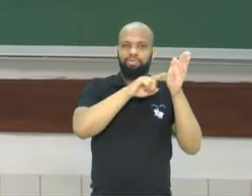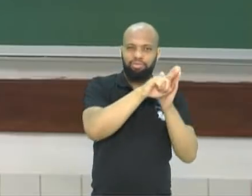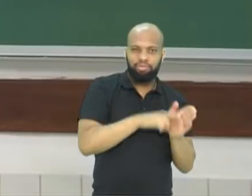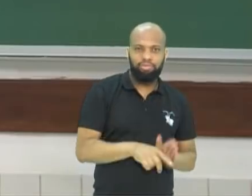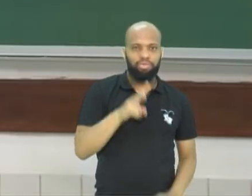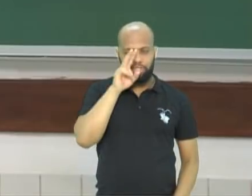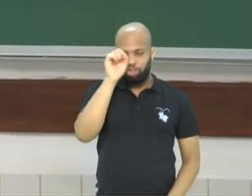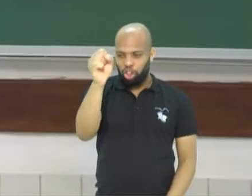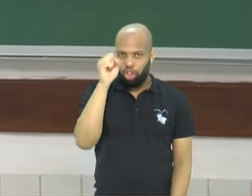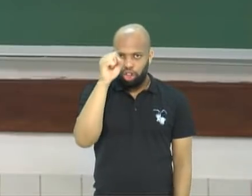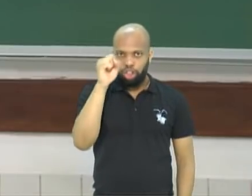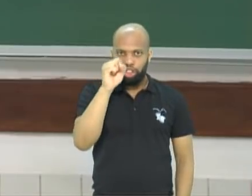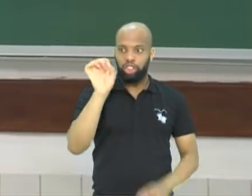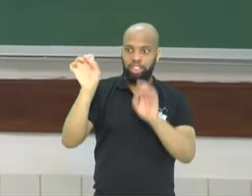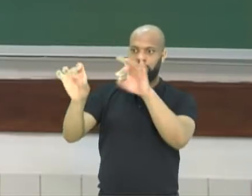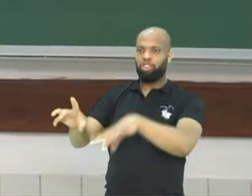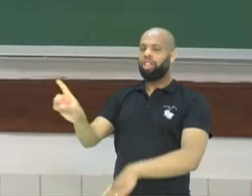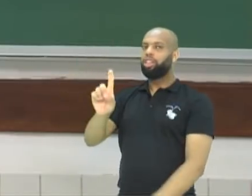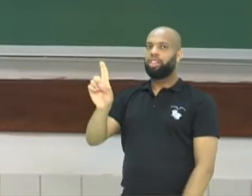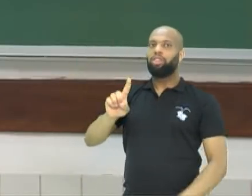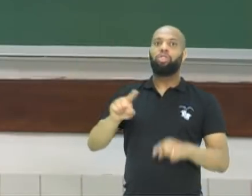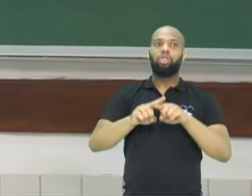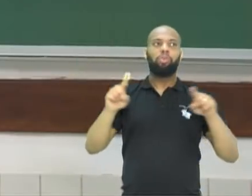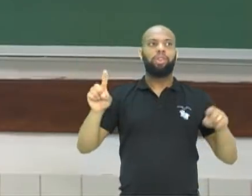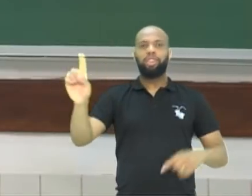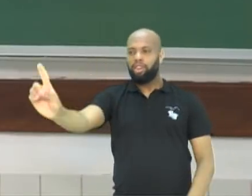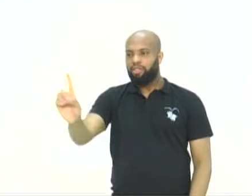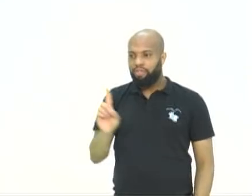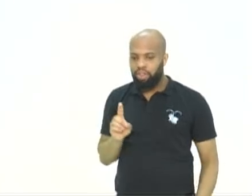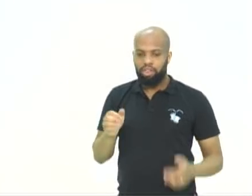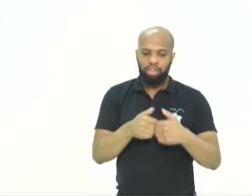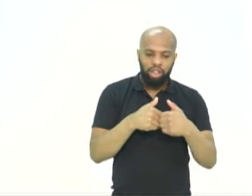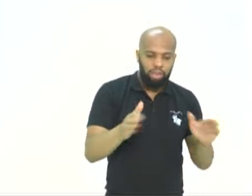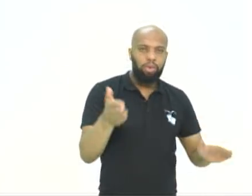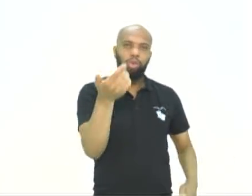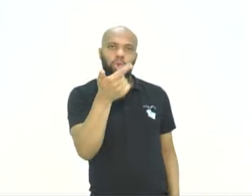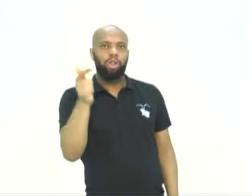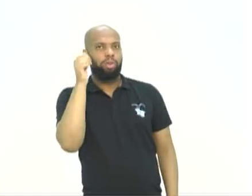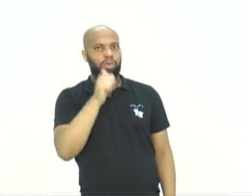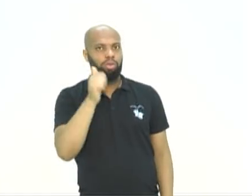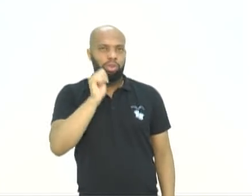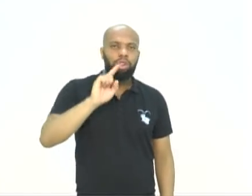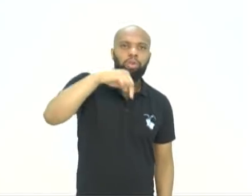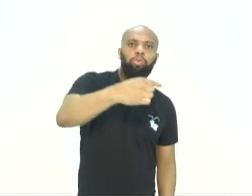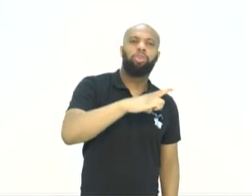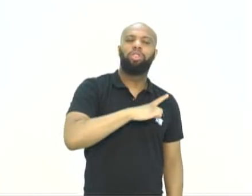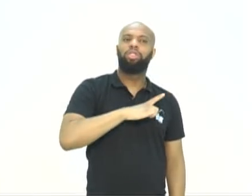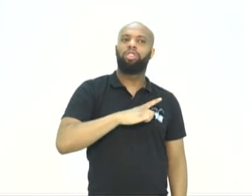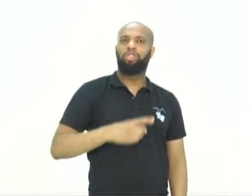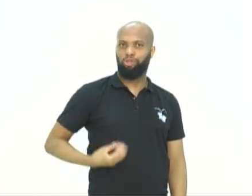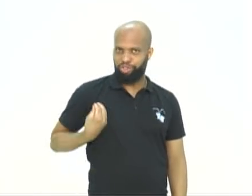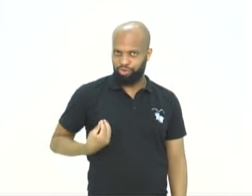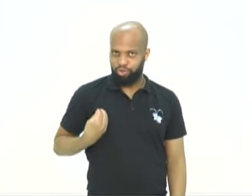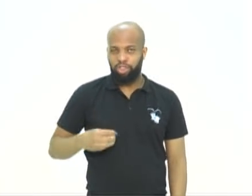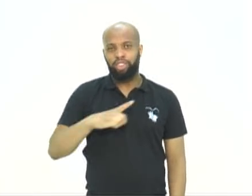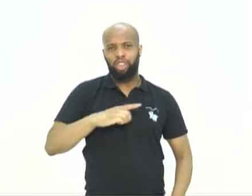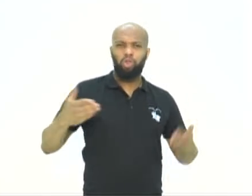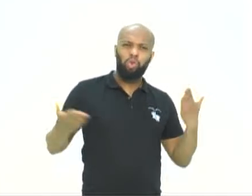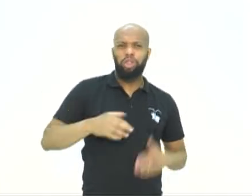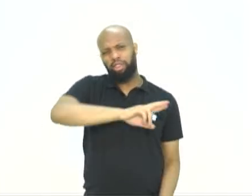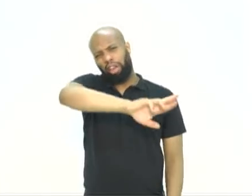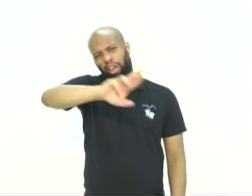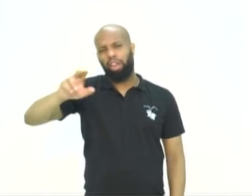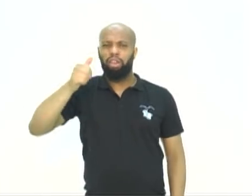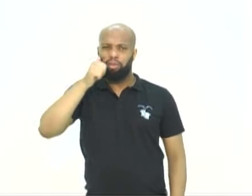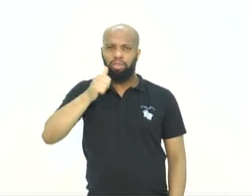não tinha como deixar ela de fora. Mas ela veio abrindo campo para as outras que vieram em seguida, né? Hoje nós temos inúmeras mulheres na